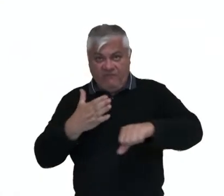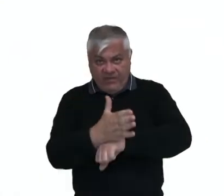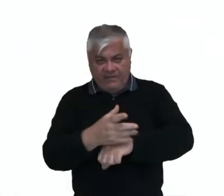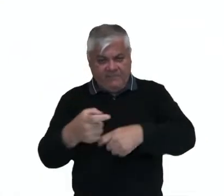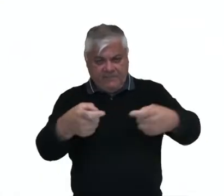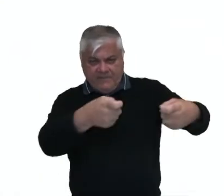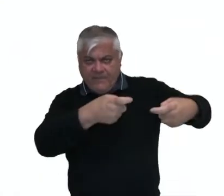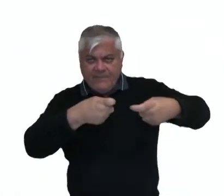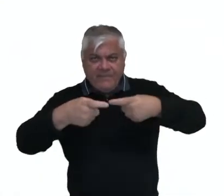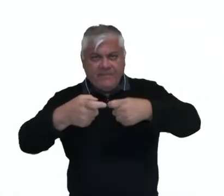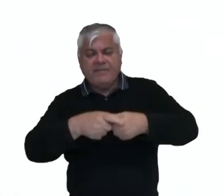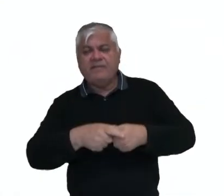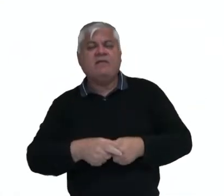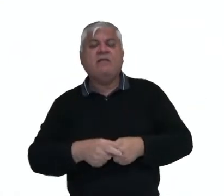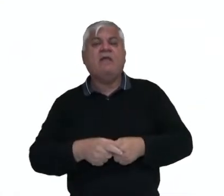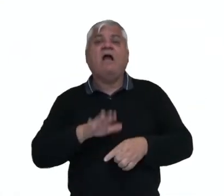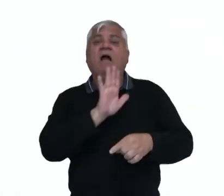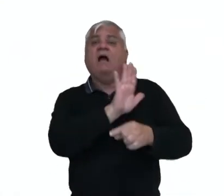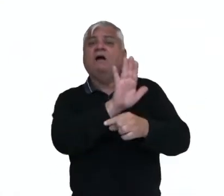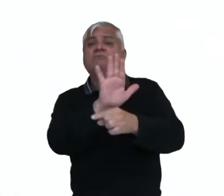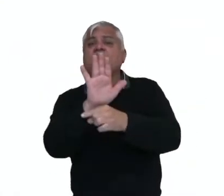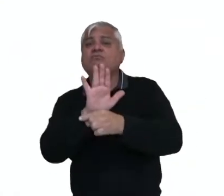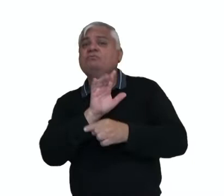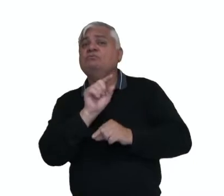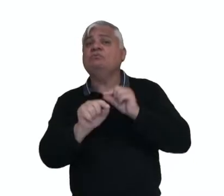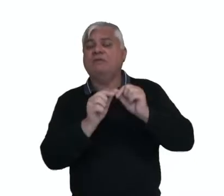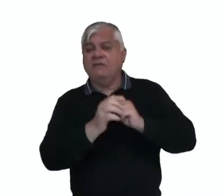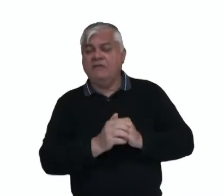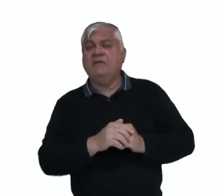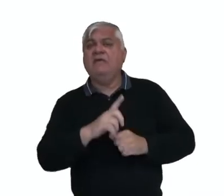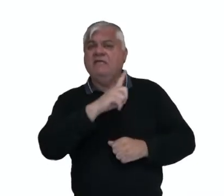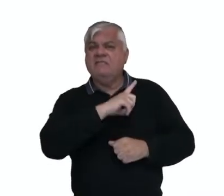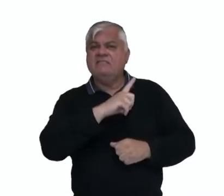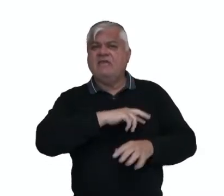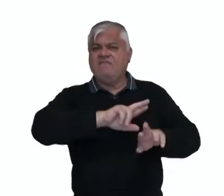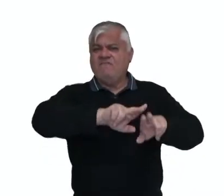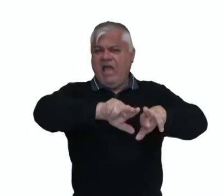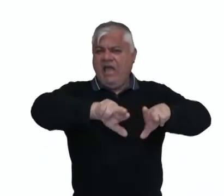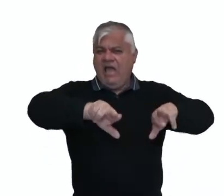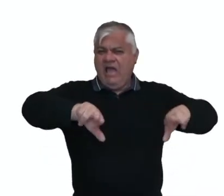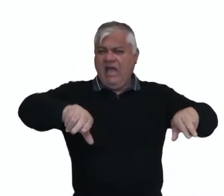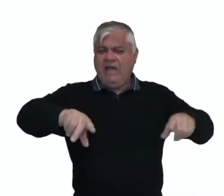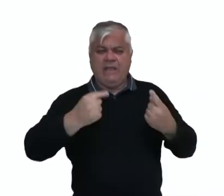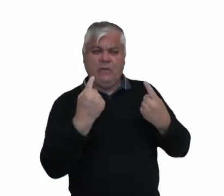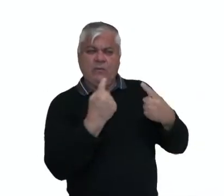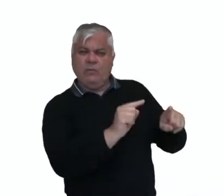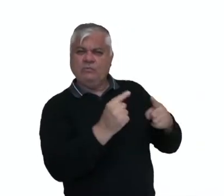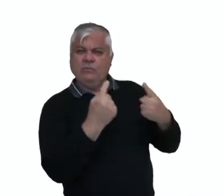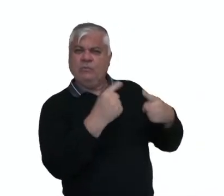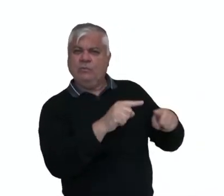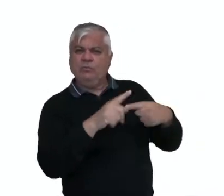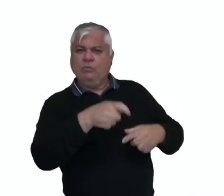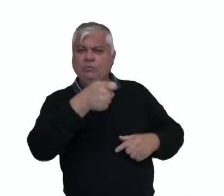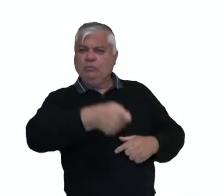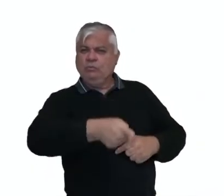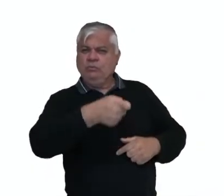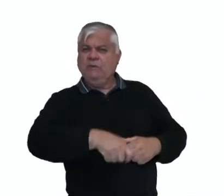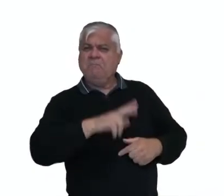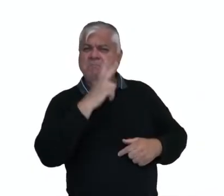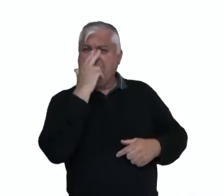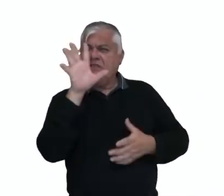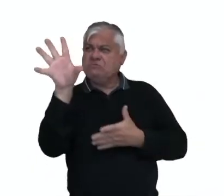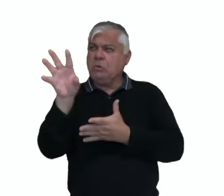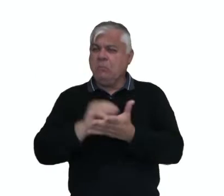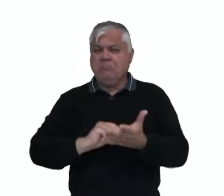Mundial, ela vai acabar contribuindo para que existam várias críticas a essa ditadura com influência nazista